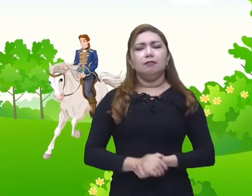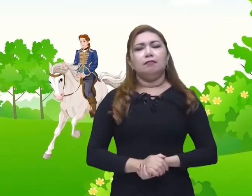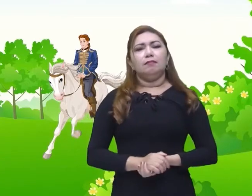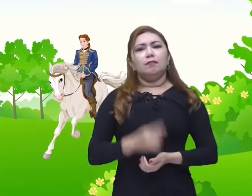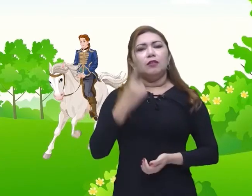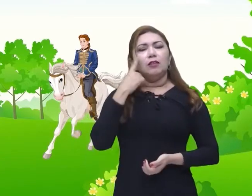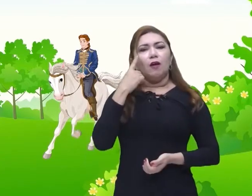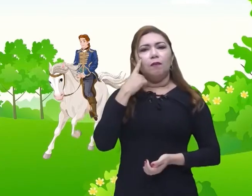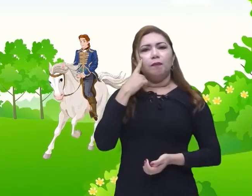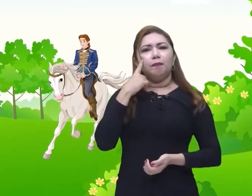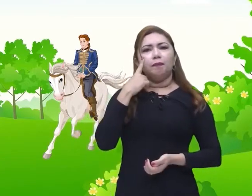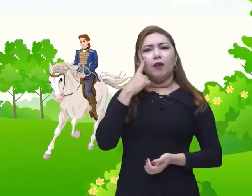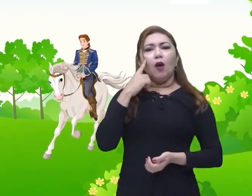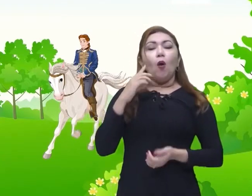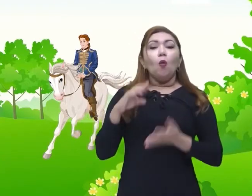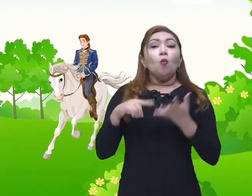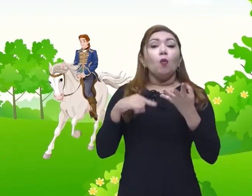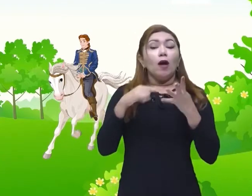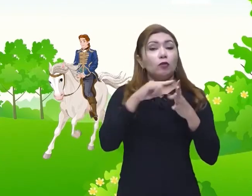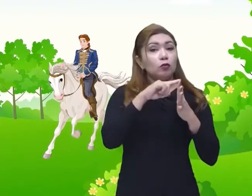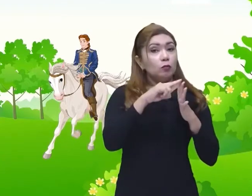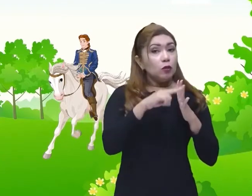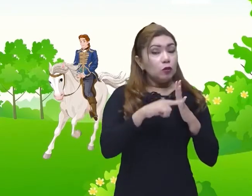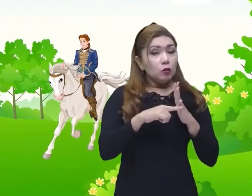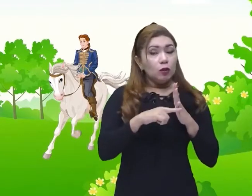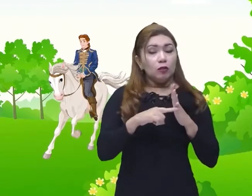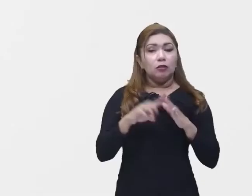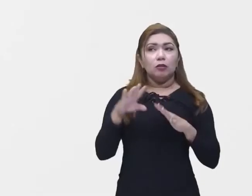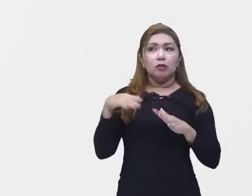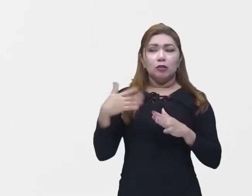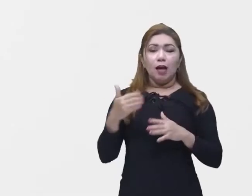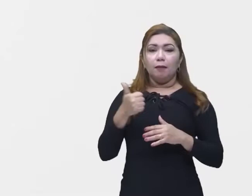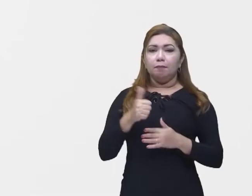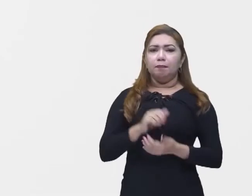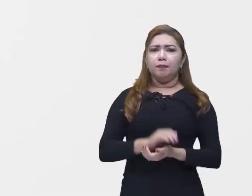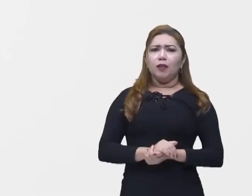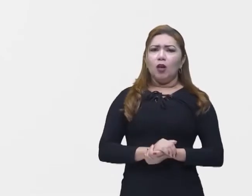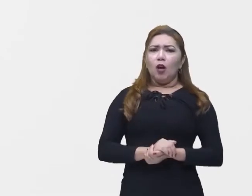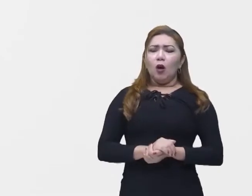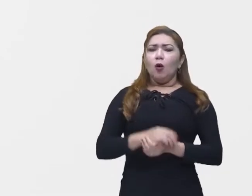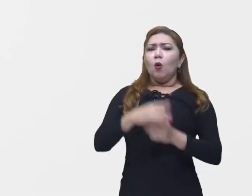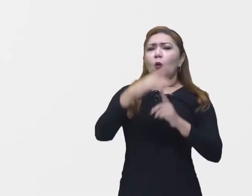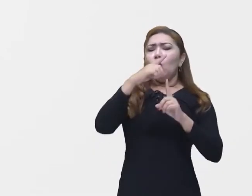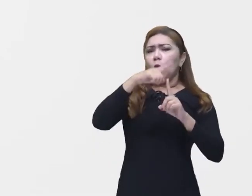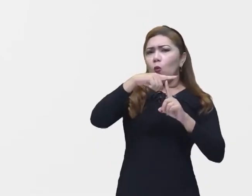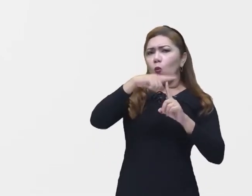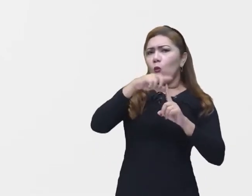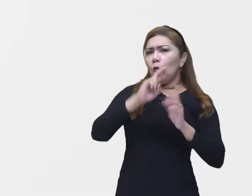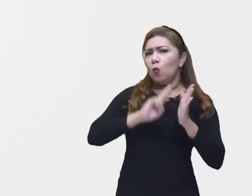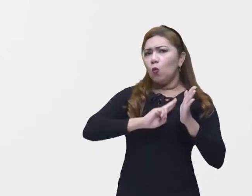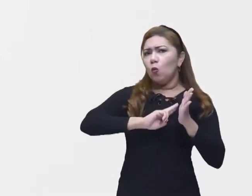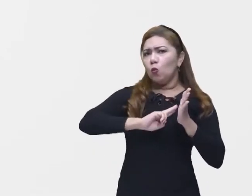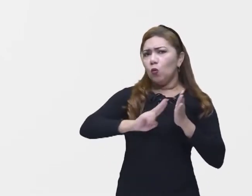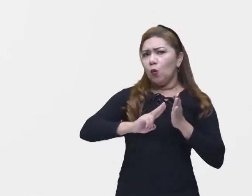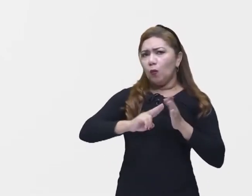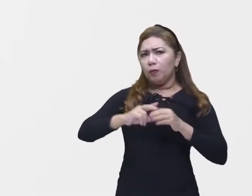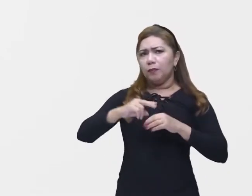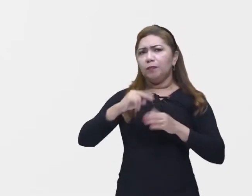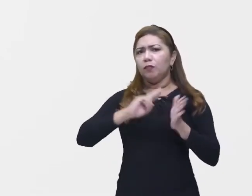quê? Quais são os personagens. E agora, que título você daria para essa história?